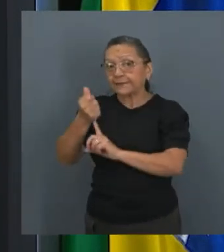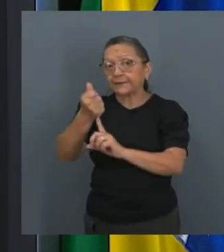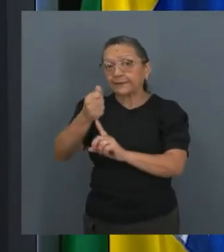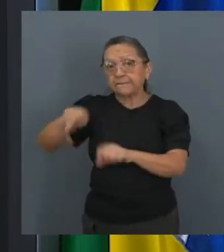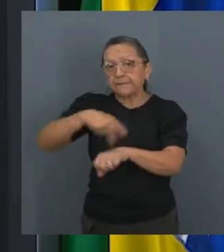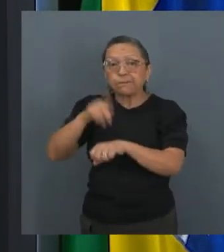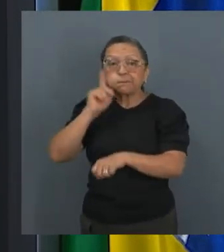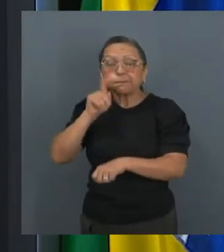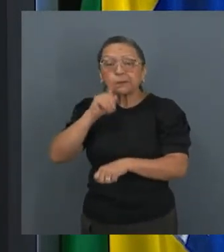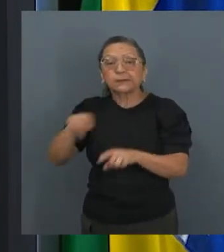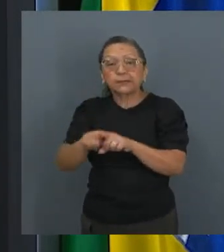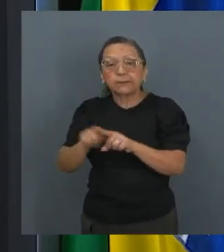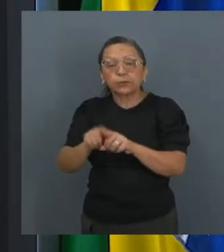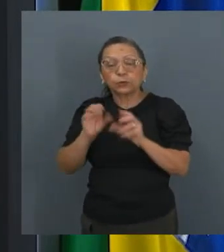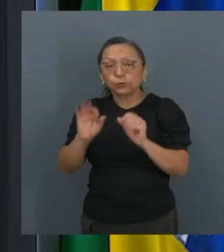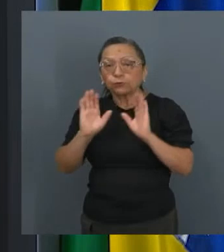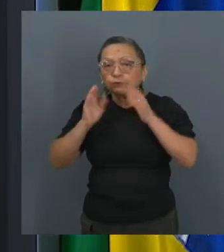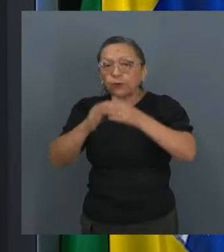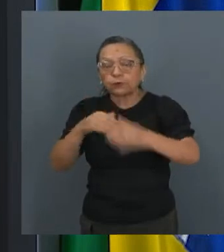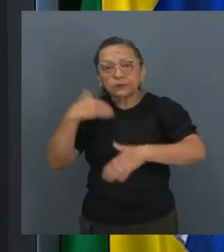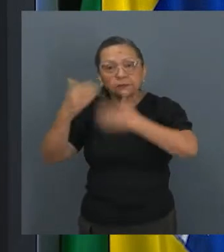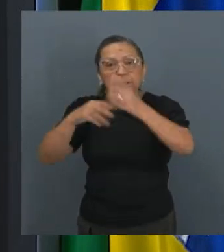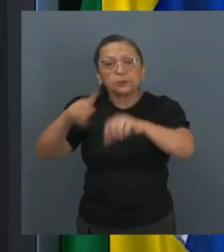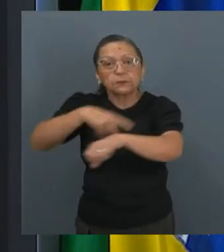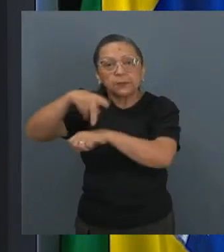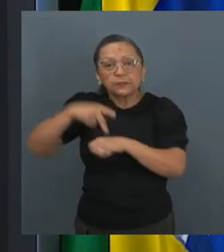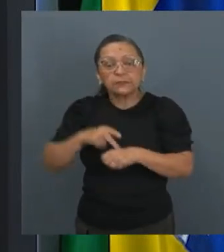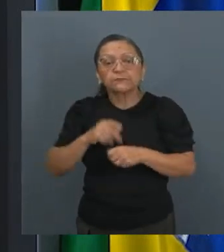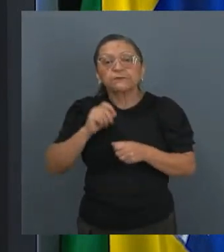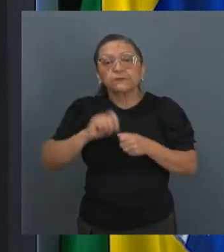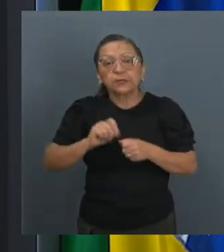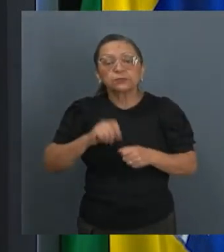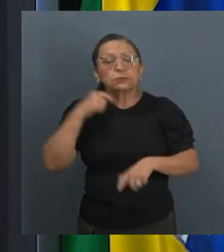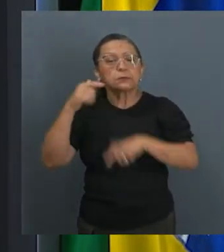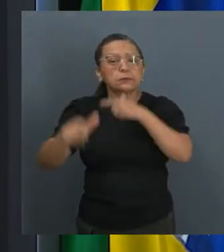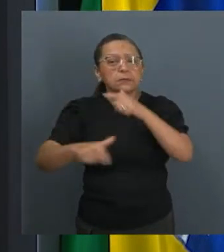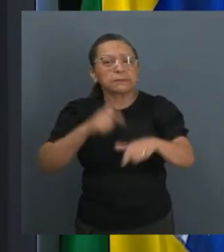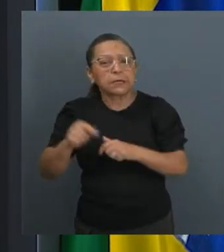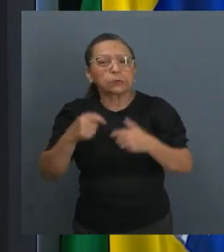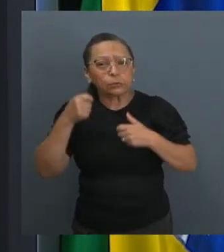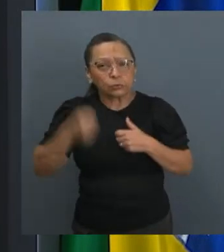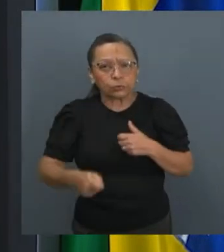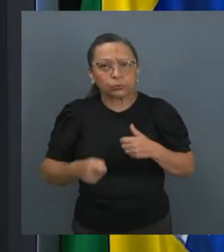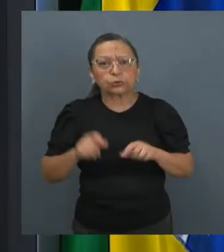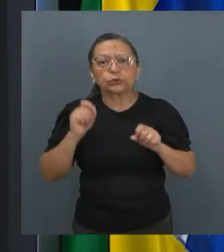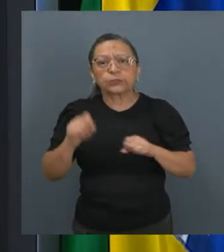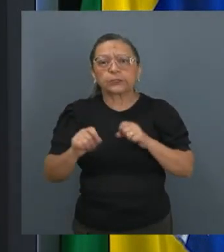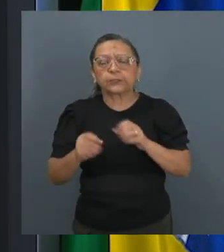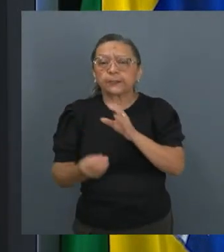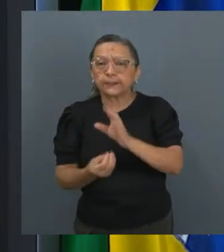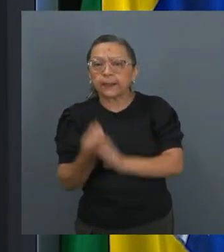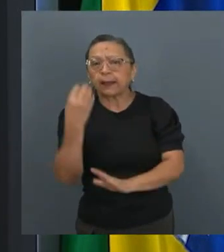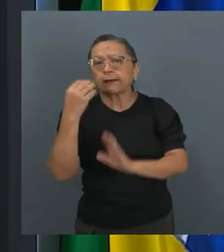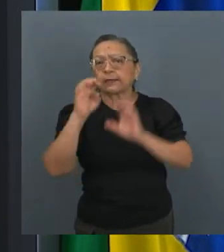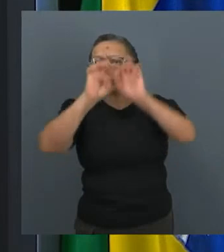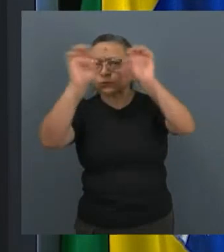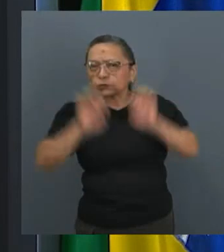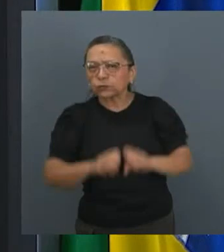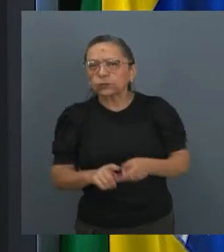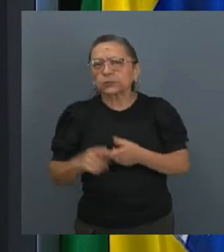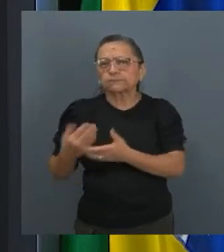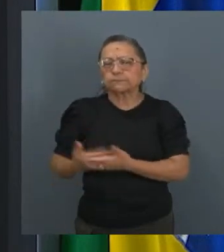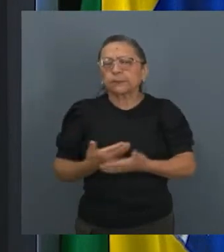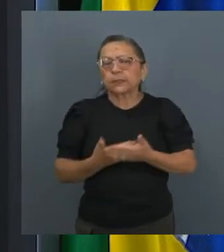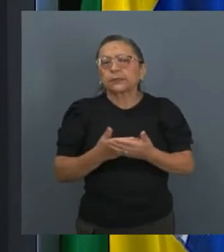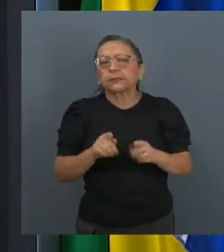Norte-Americana para o Desenvolvimento Internacional, foi realizado um trabalho intenso de criação de estruturas de censura